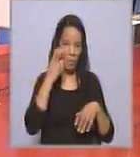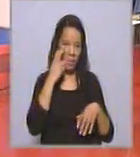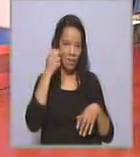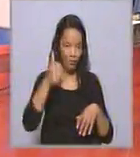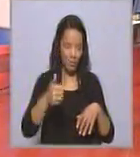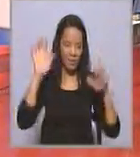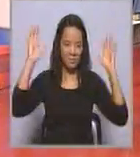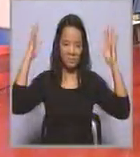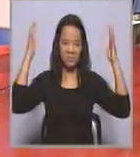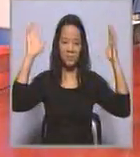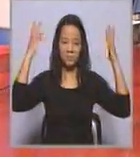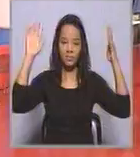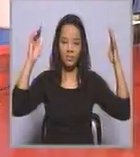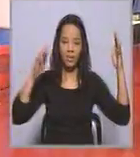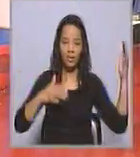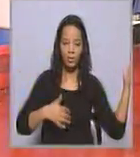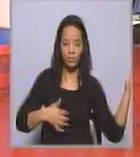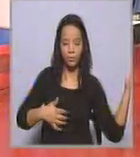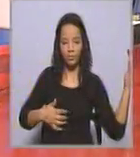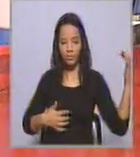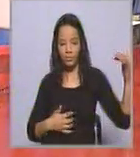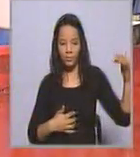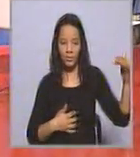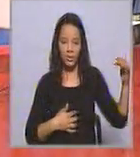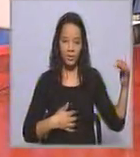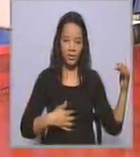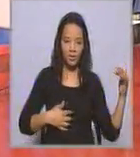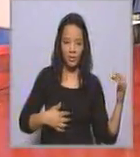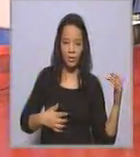Avança! Dá-lhe café! A terraxinha é algo que faz muito lento. Muito lento.